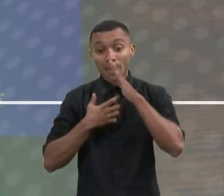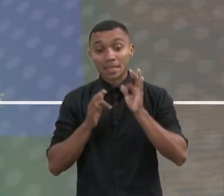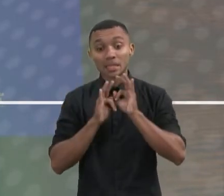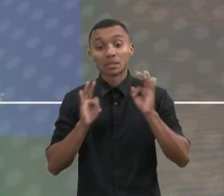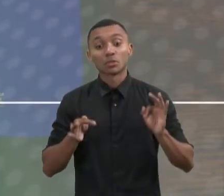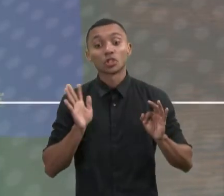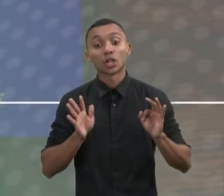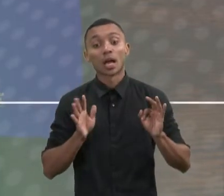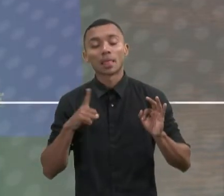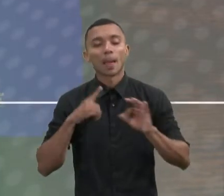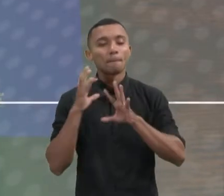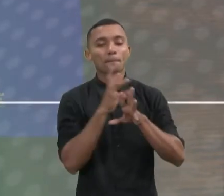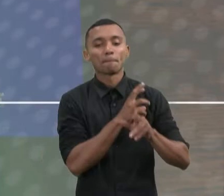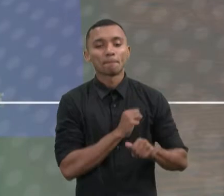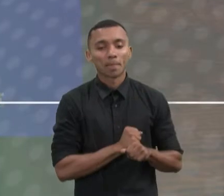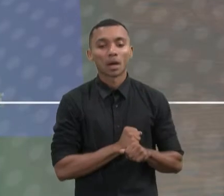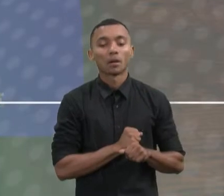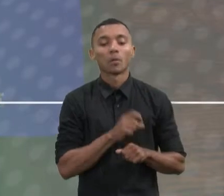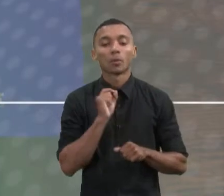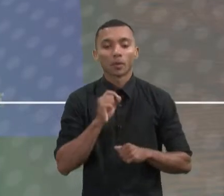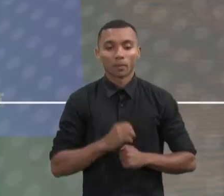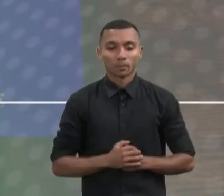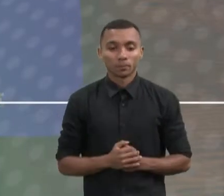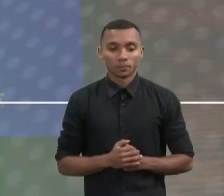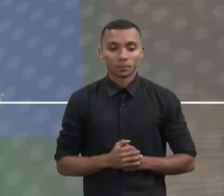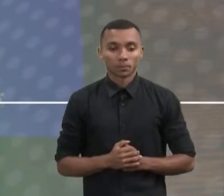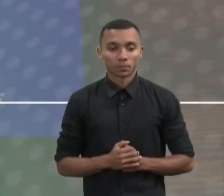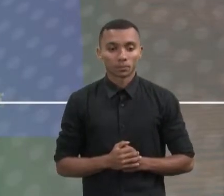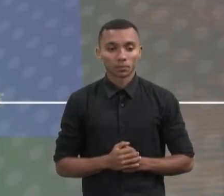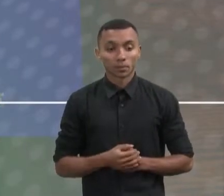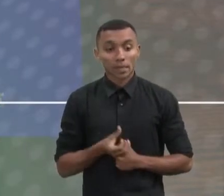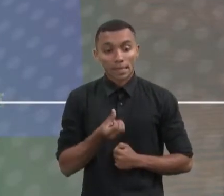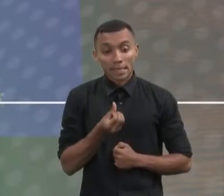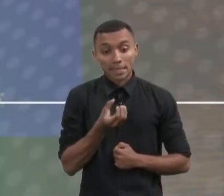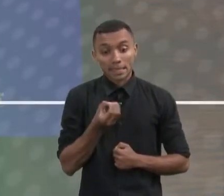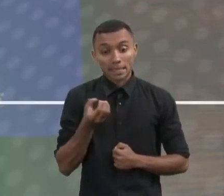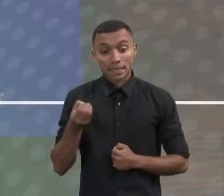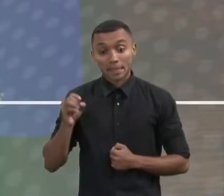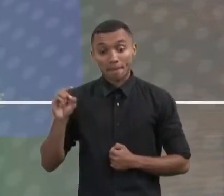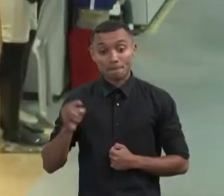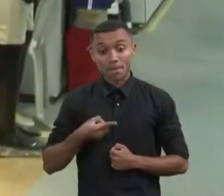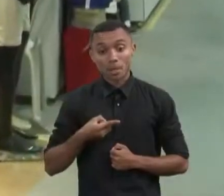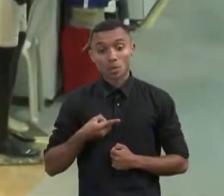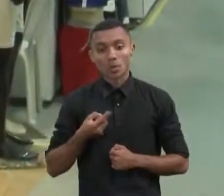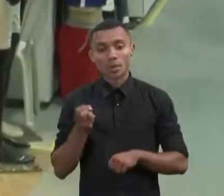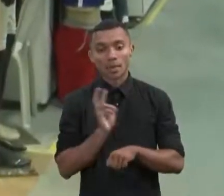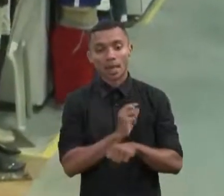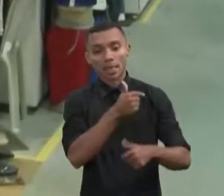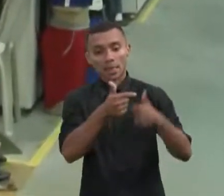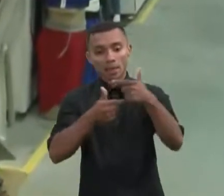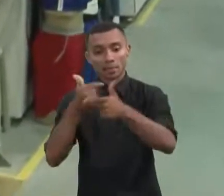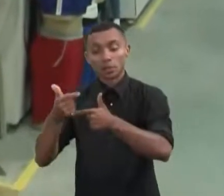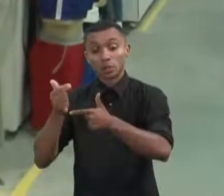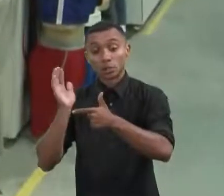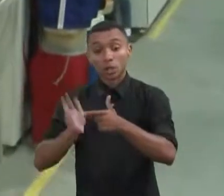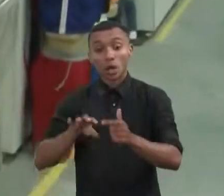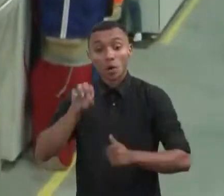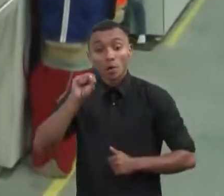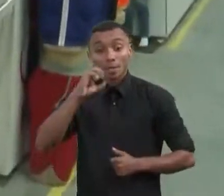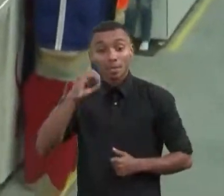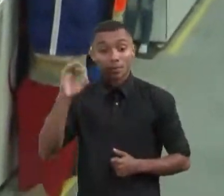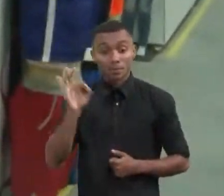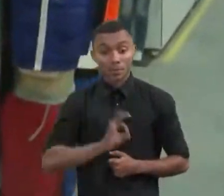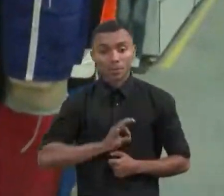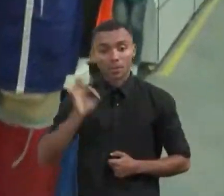porte responderam por uma grande fatia desse montante, com 600 mil novas contratações, ou seja, quase 80% do